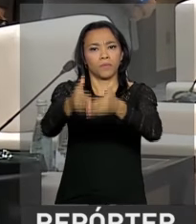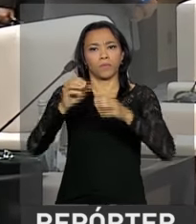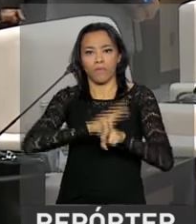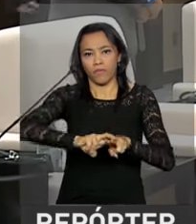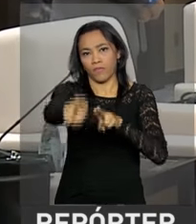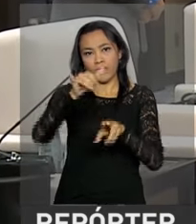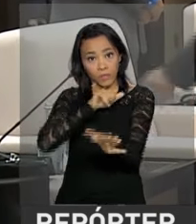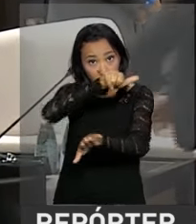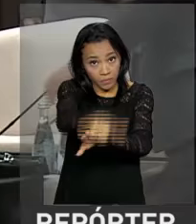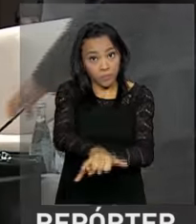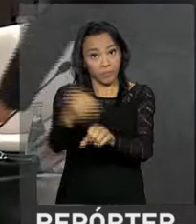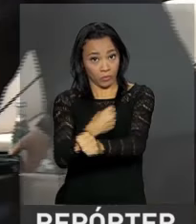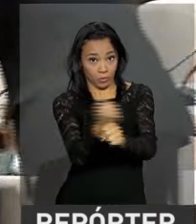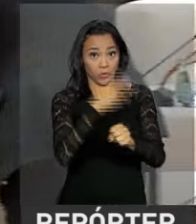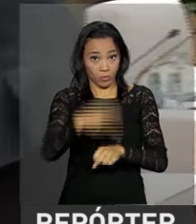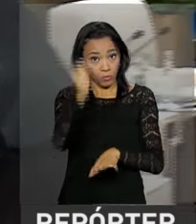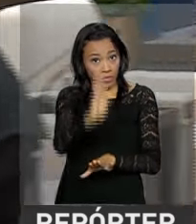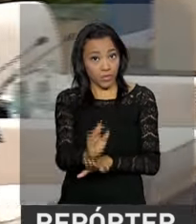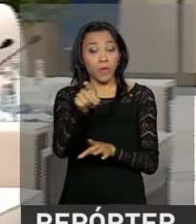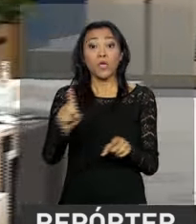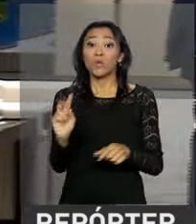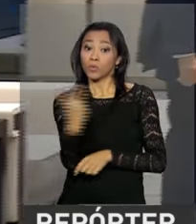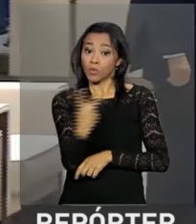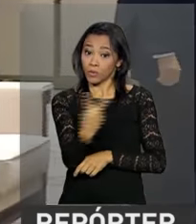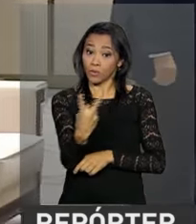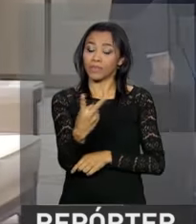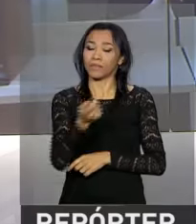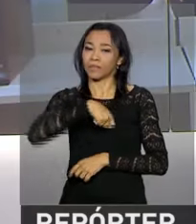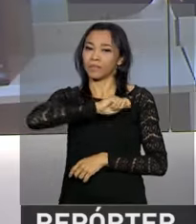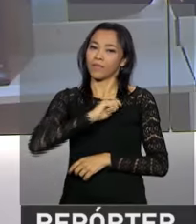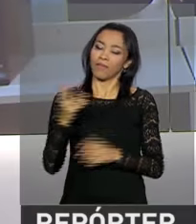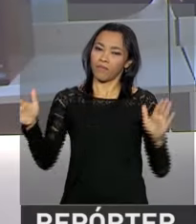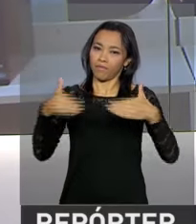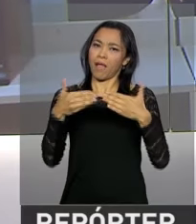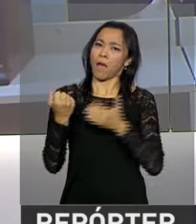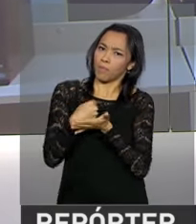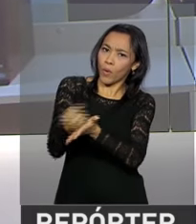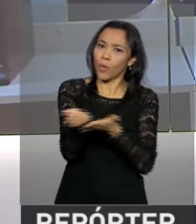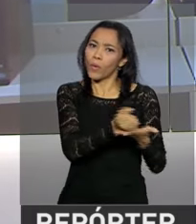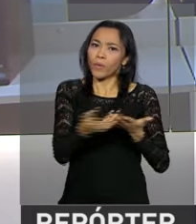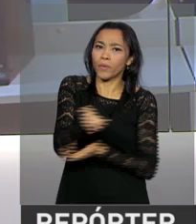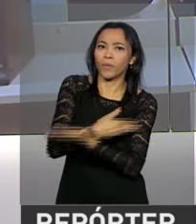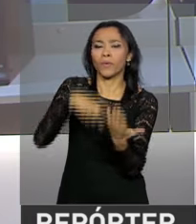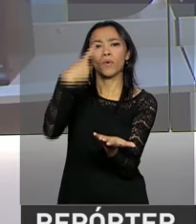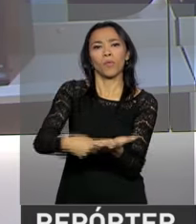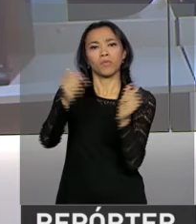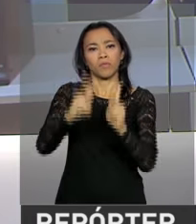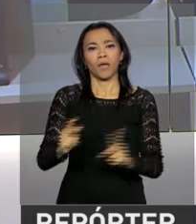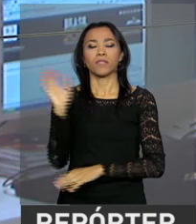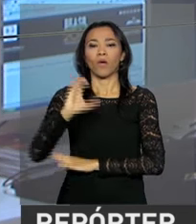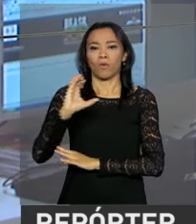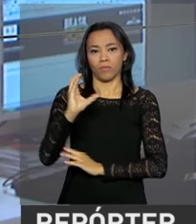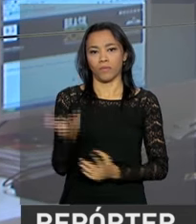e aeroportos. O presidente Temer e o primeiro-ministro da Espanha manifestaram apoio ao acordo de paz da